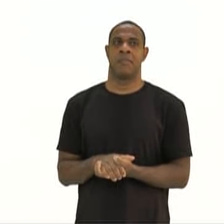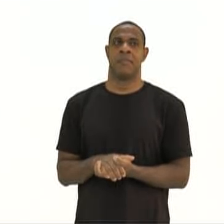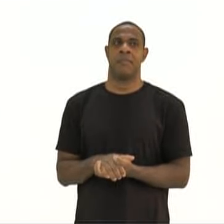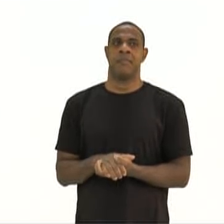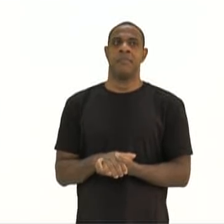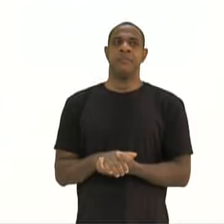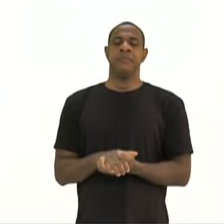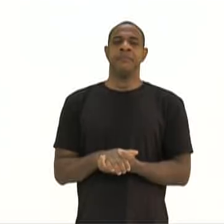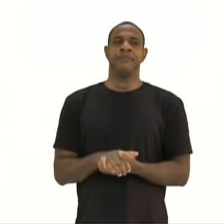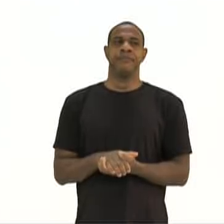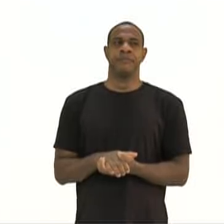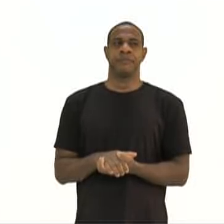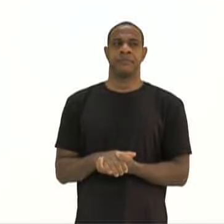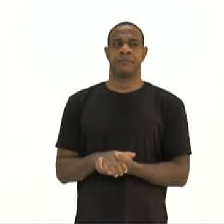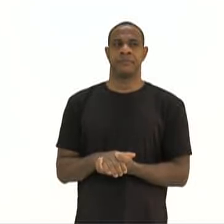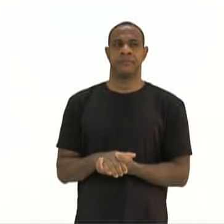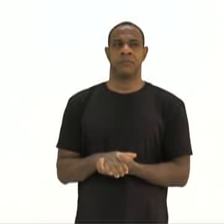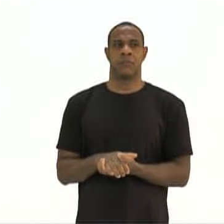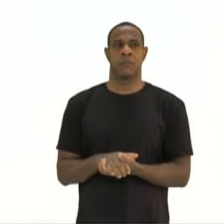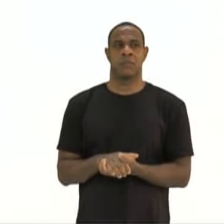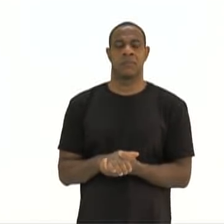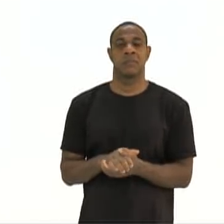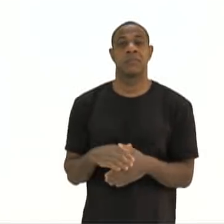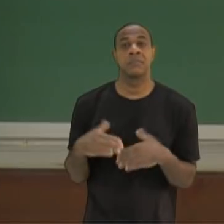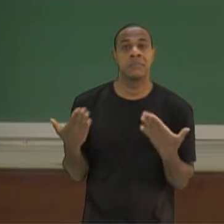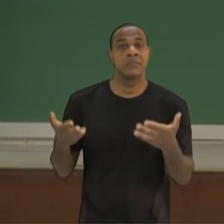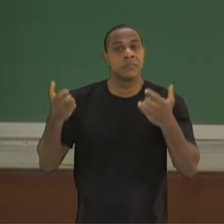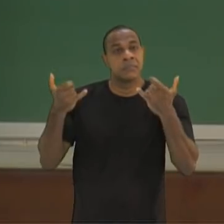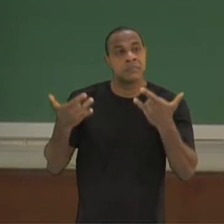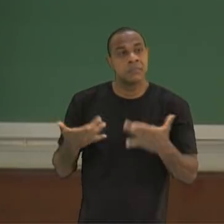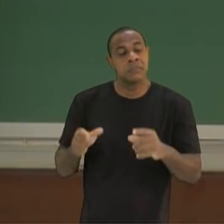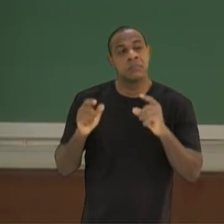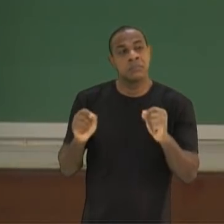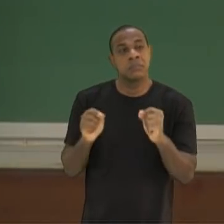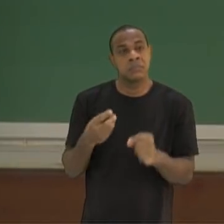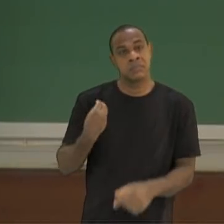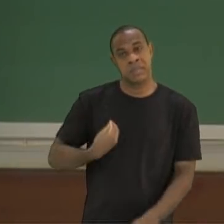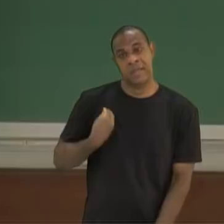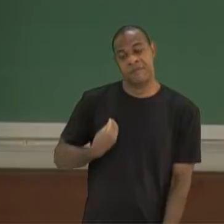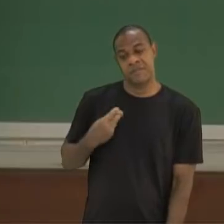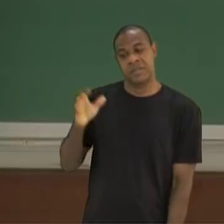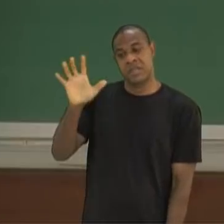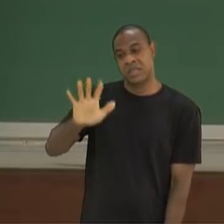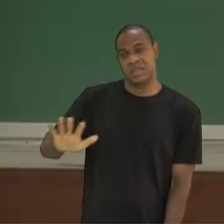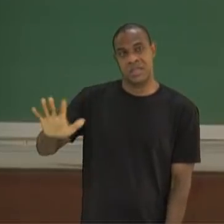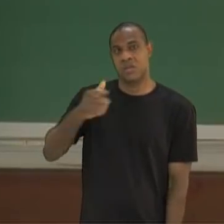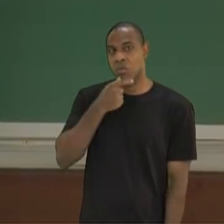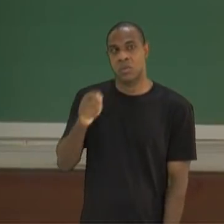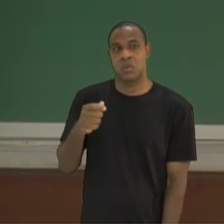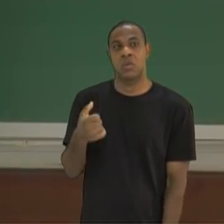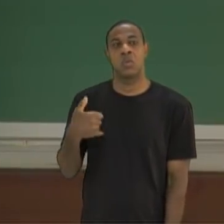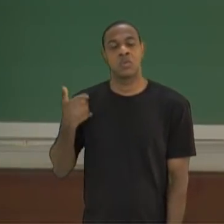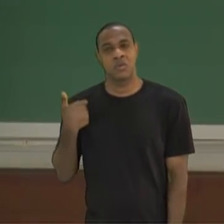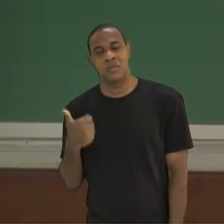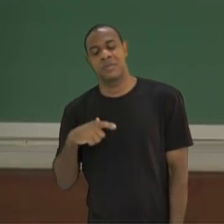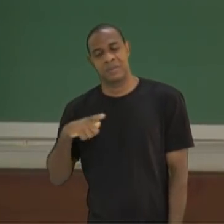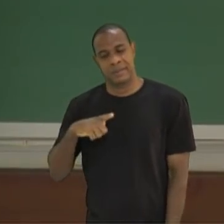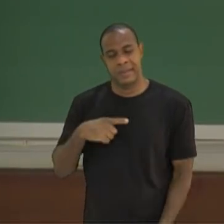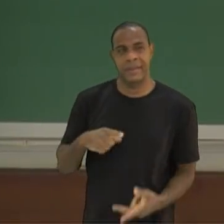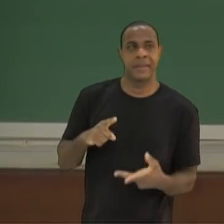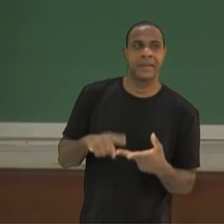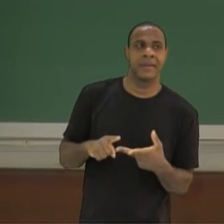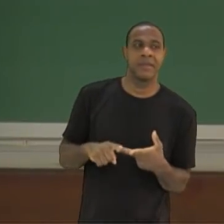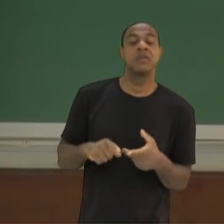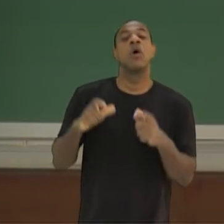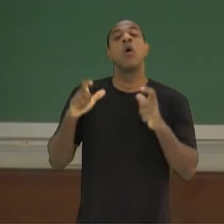success among deaf and listeners. Então tá contando um pouquinho da vida dele. Quantos anos ele tem,